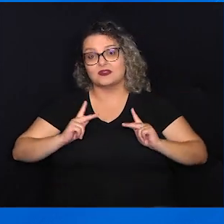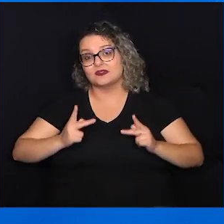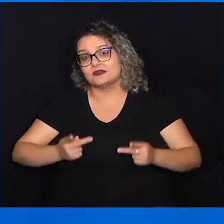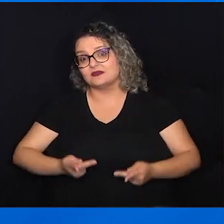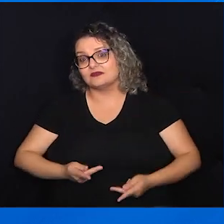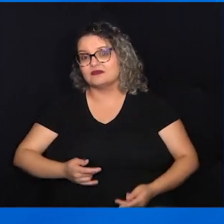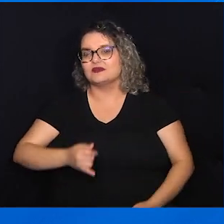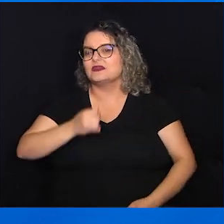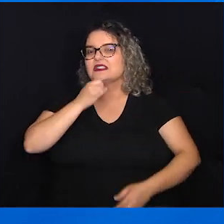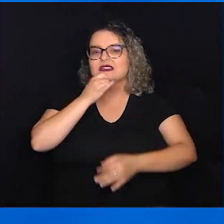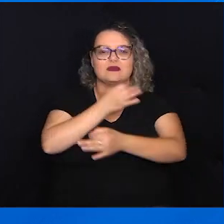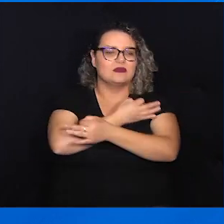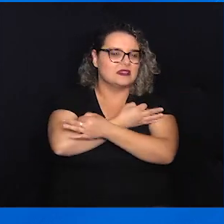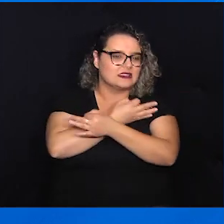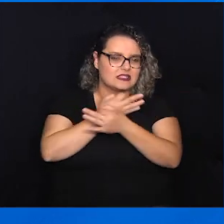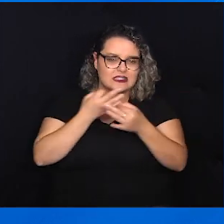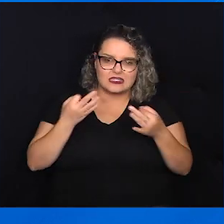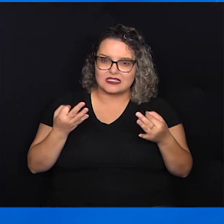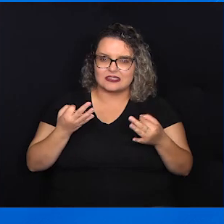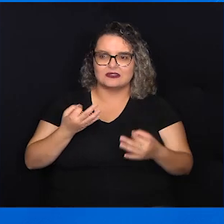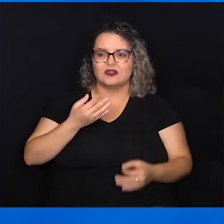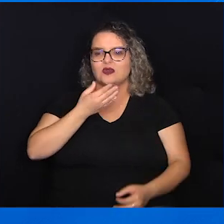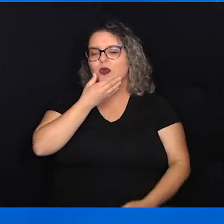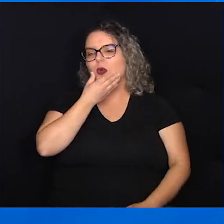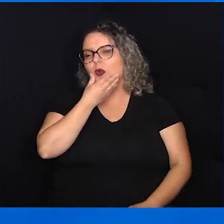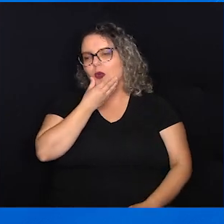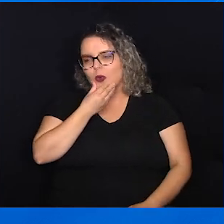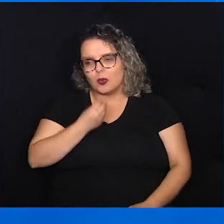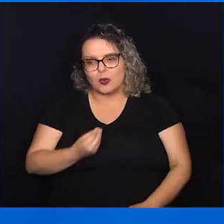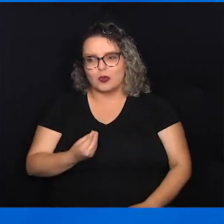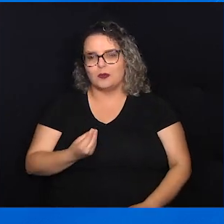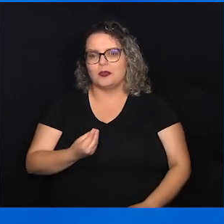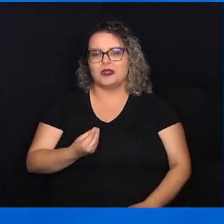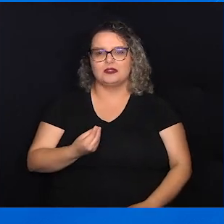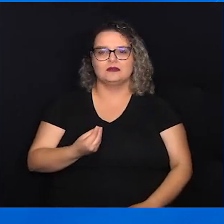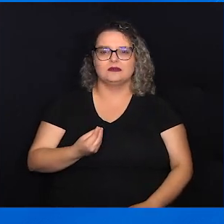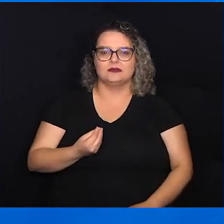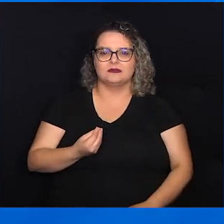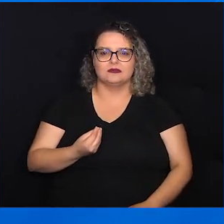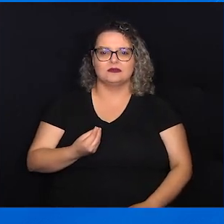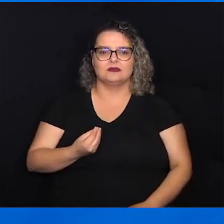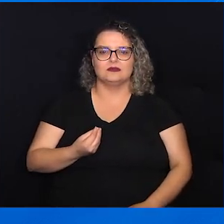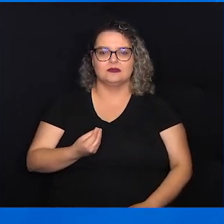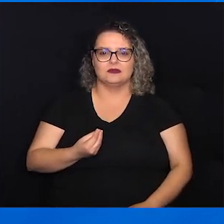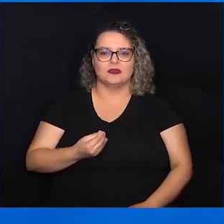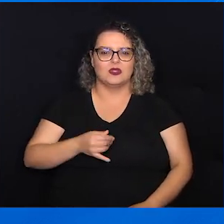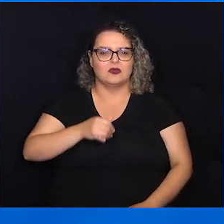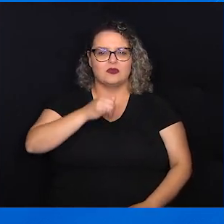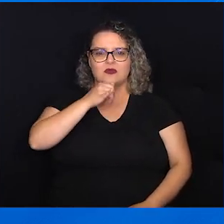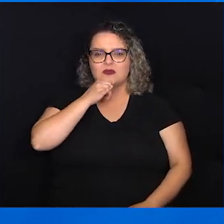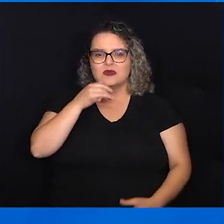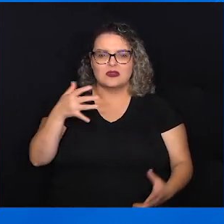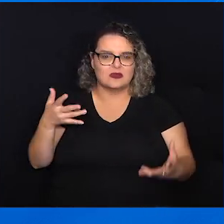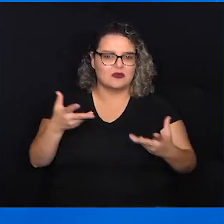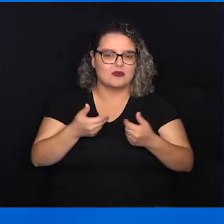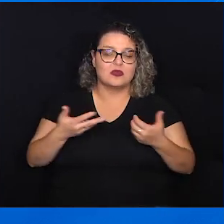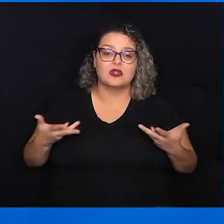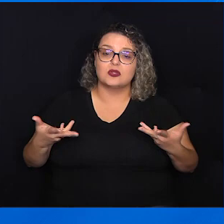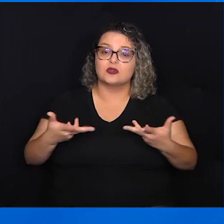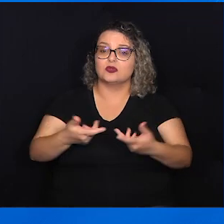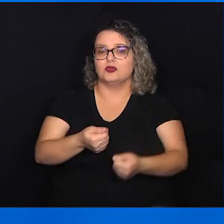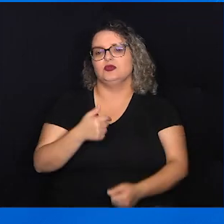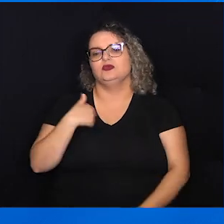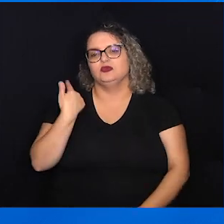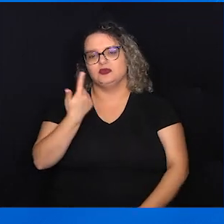É um ser humano de exemplo, um homem que deixa um grande